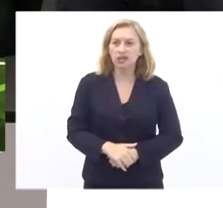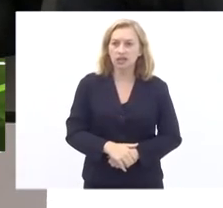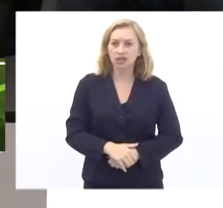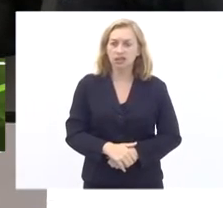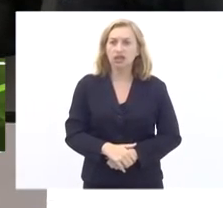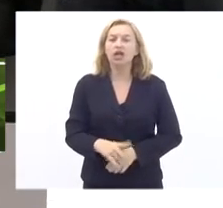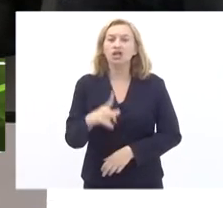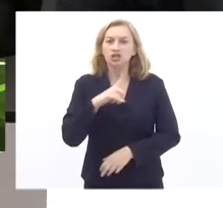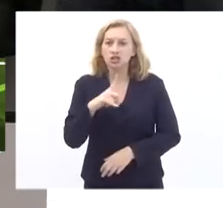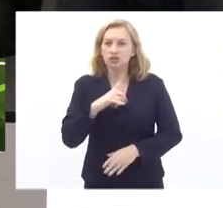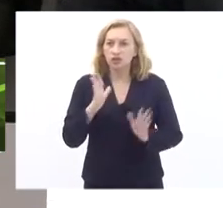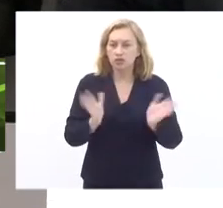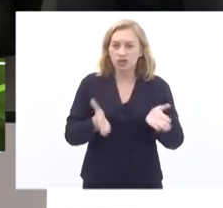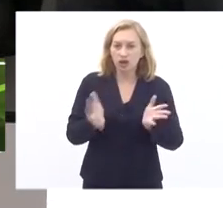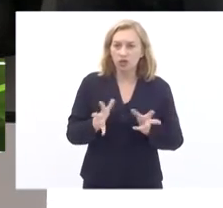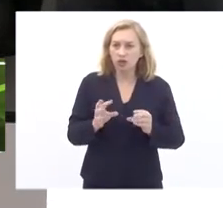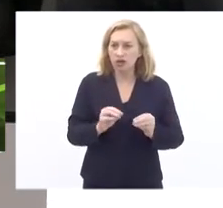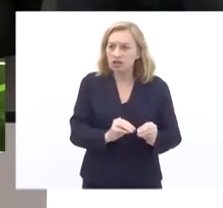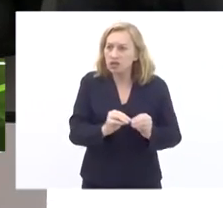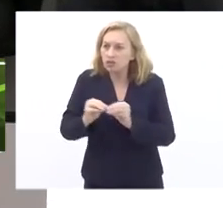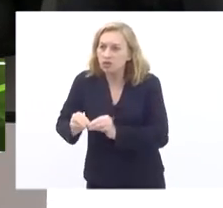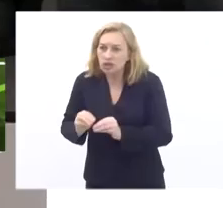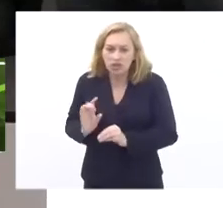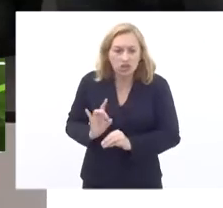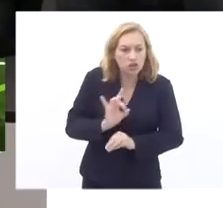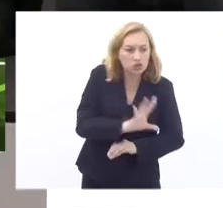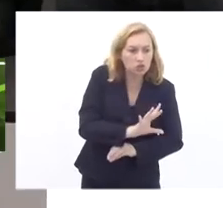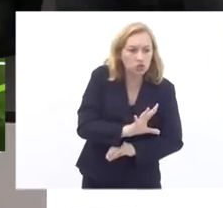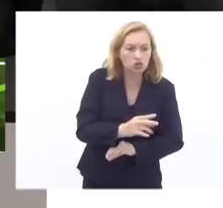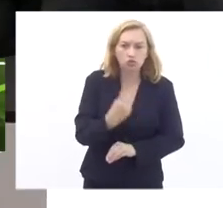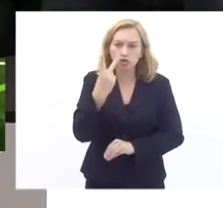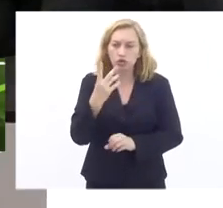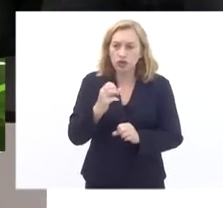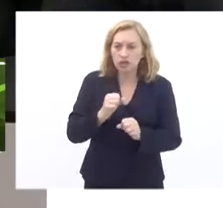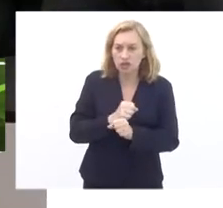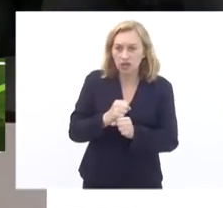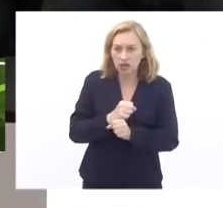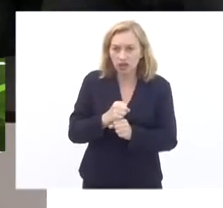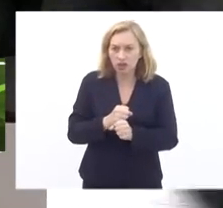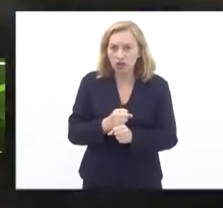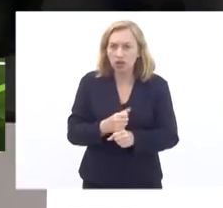Nós tivemos esse deslocamento nesses últimos dois anos. Em